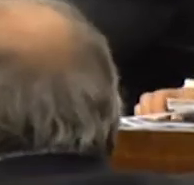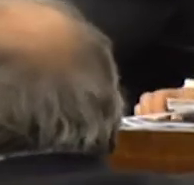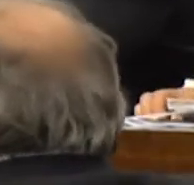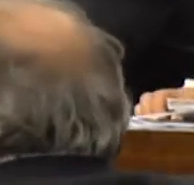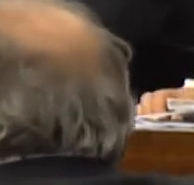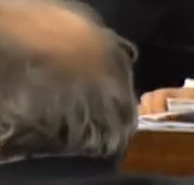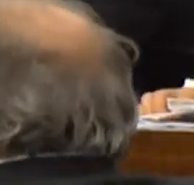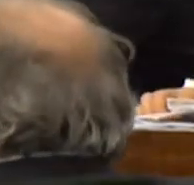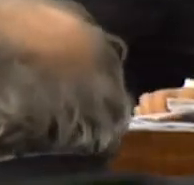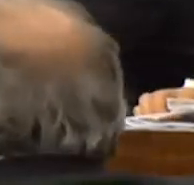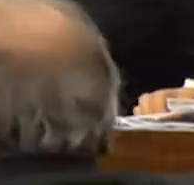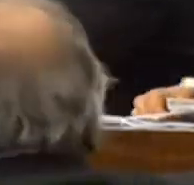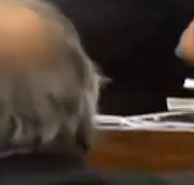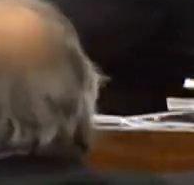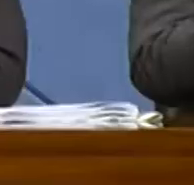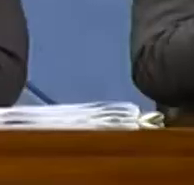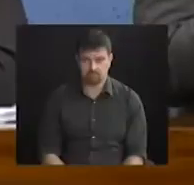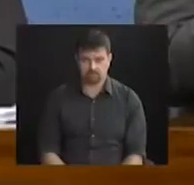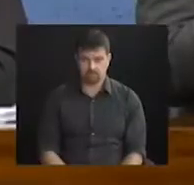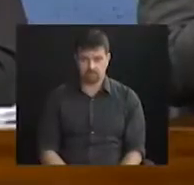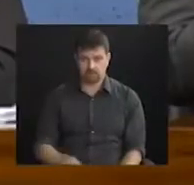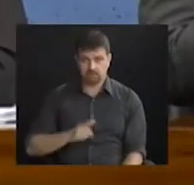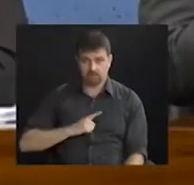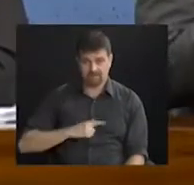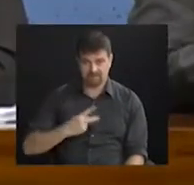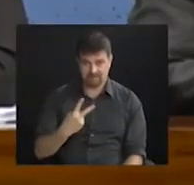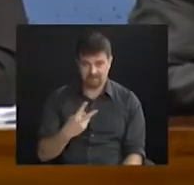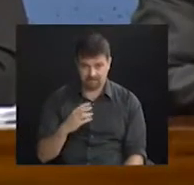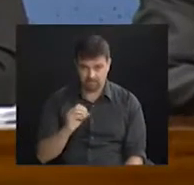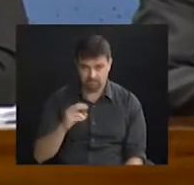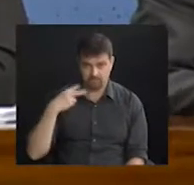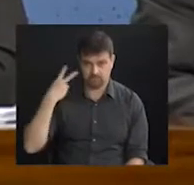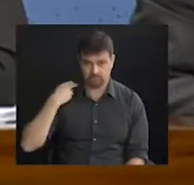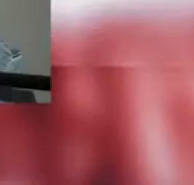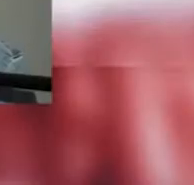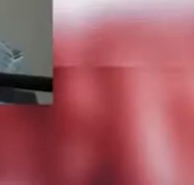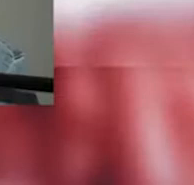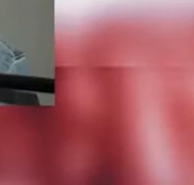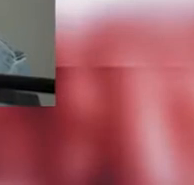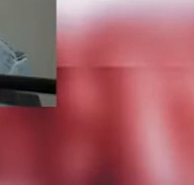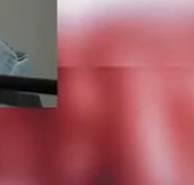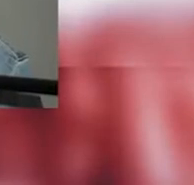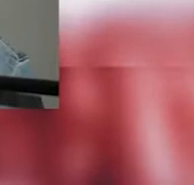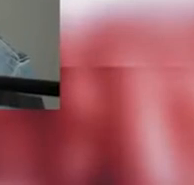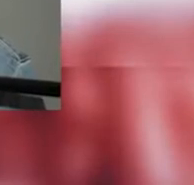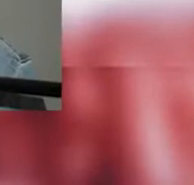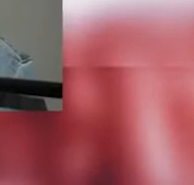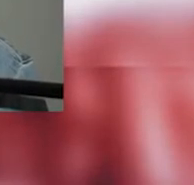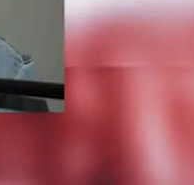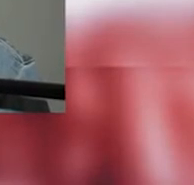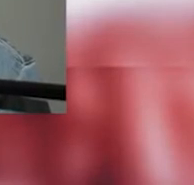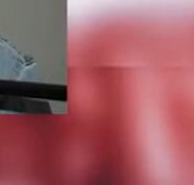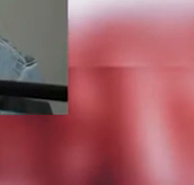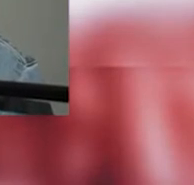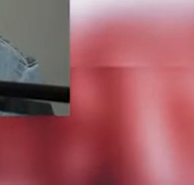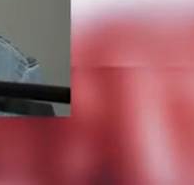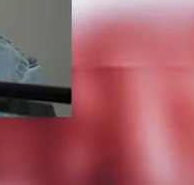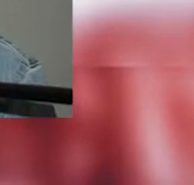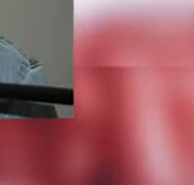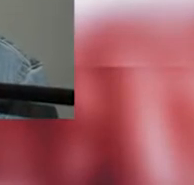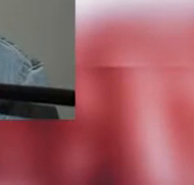defesa por escrito e oral dos pareceres dados a prestação de contas durante seus governos nesta segunda-feira a câmara